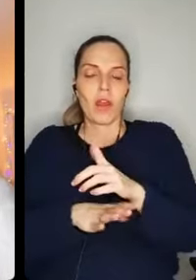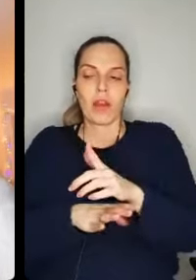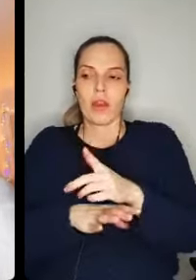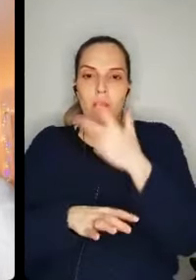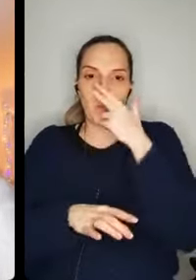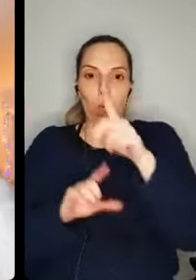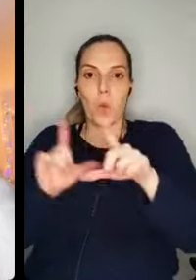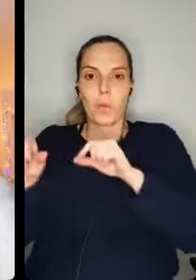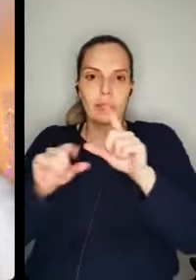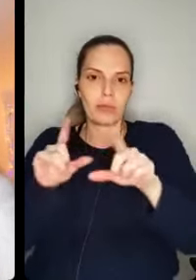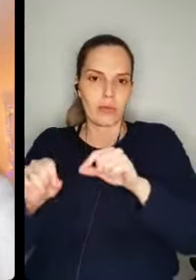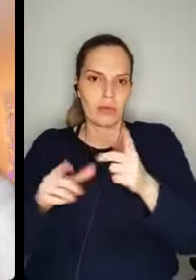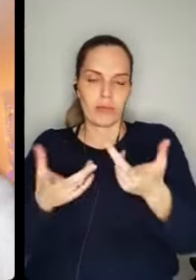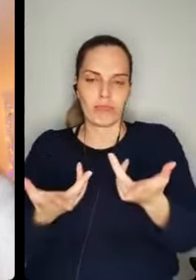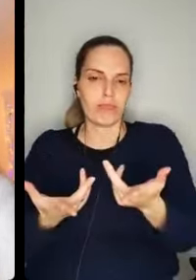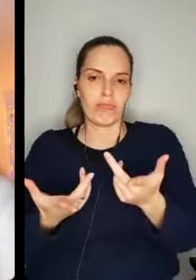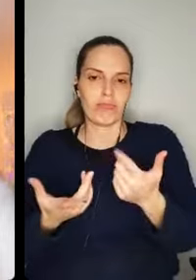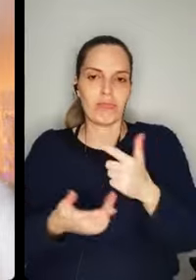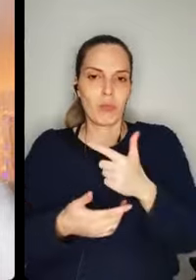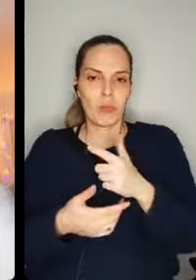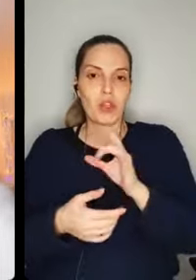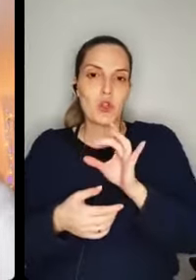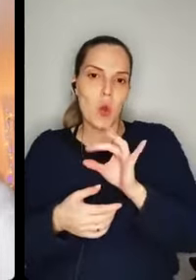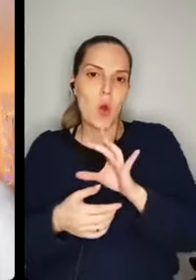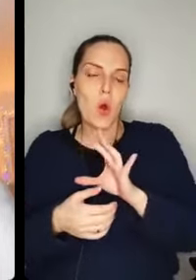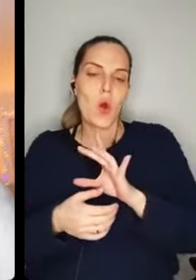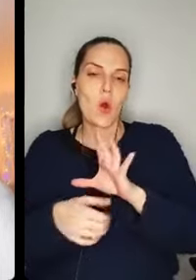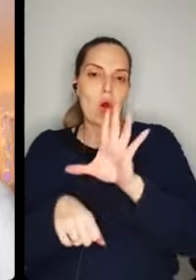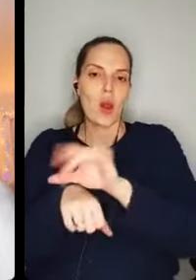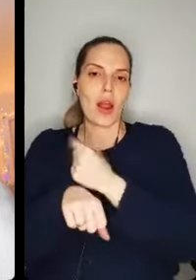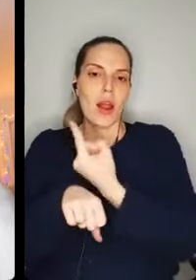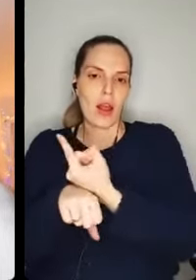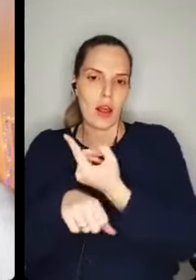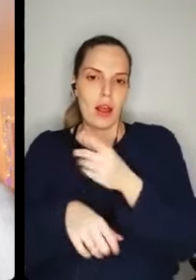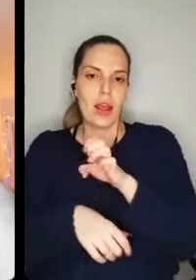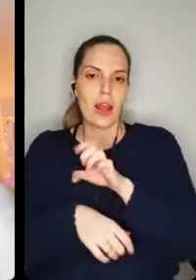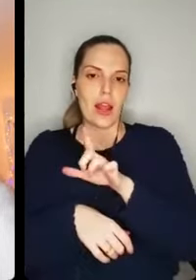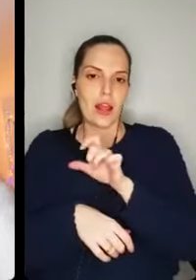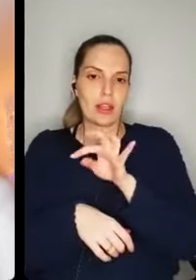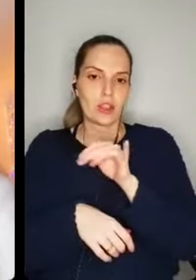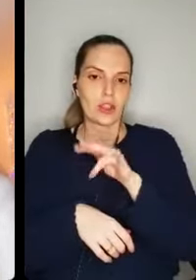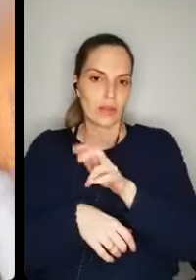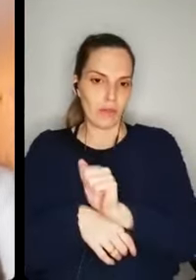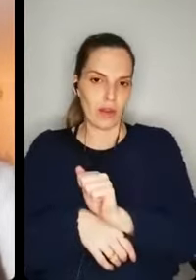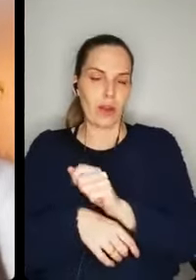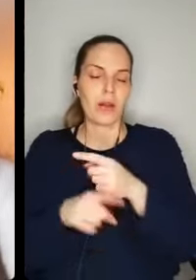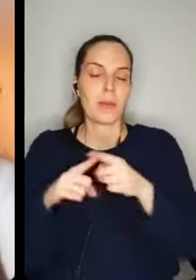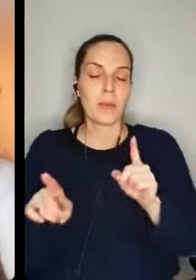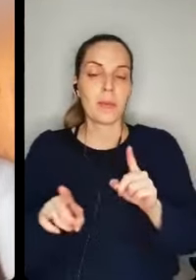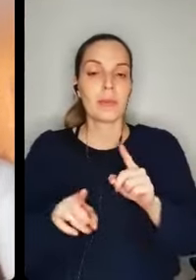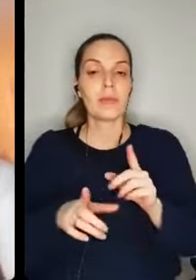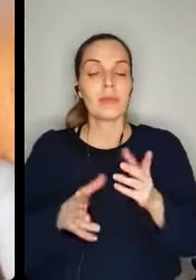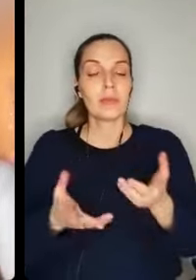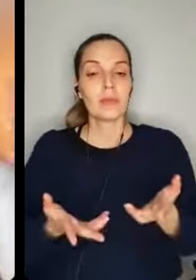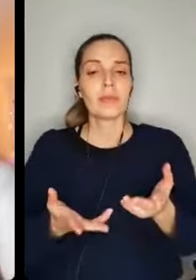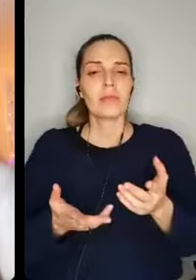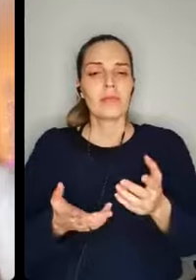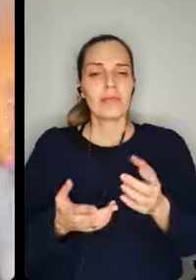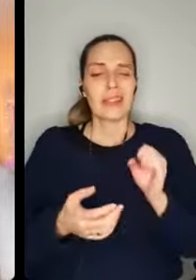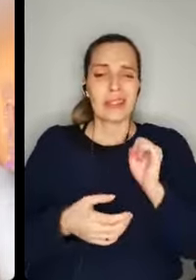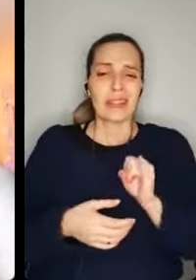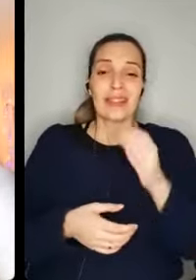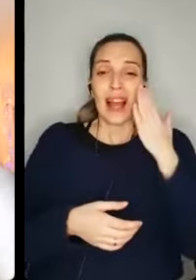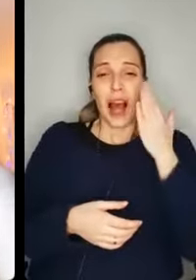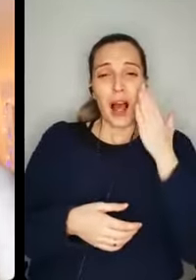né? Mas talvez nesse sentido, para quem, vamos dizer, não se identifica muito com, sabe que não vai trabalhar